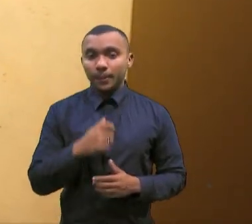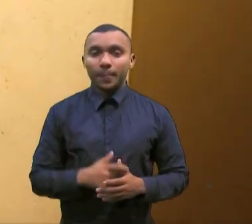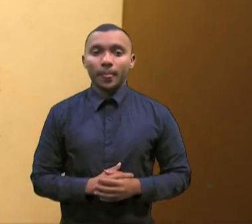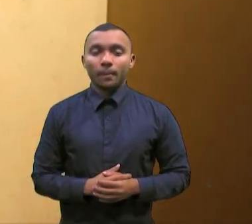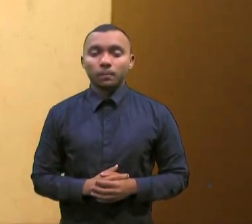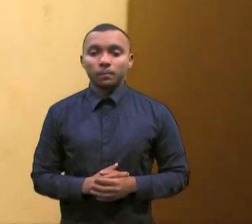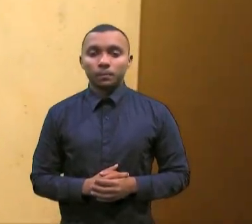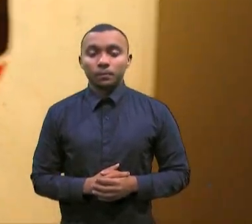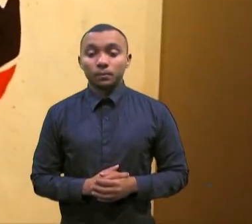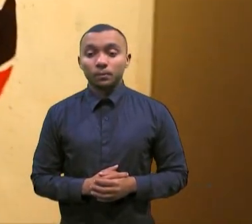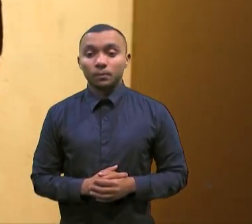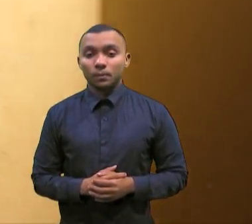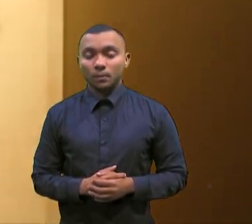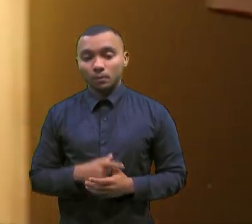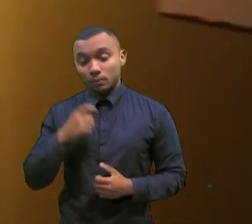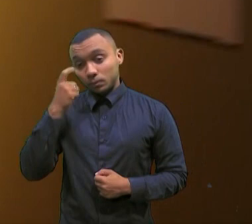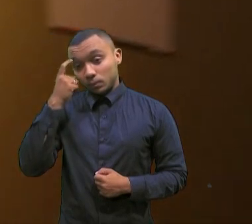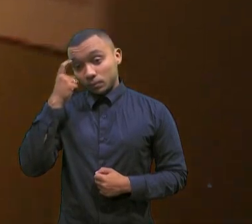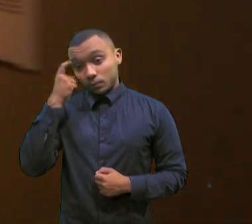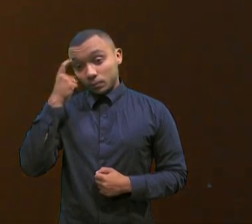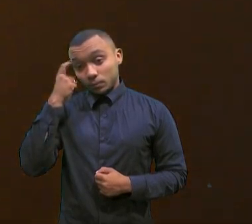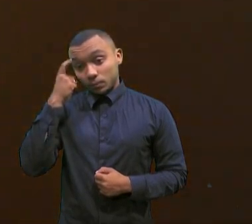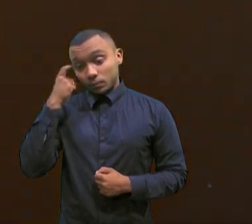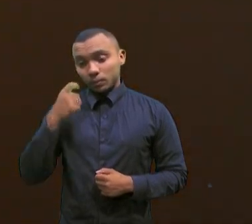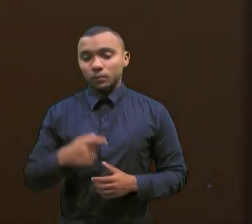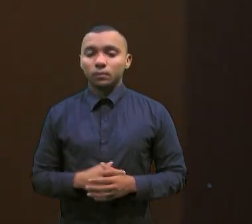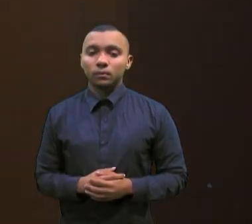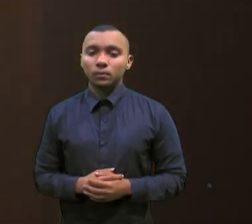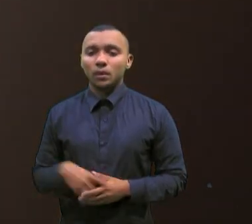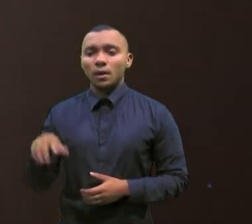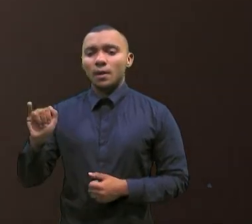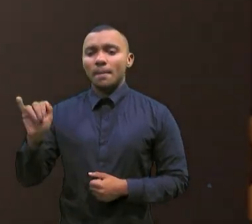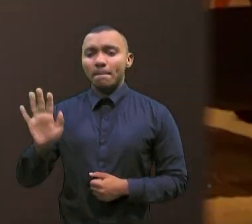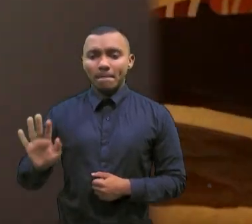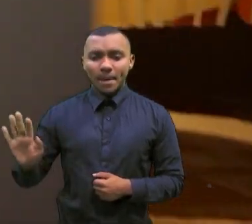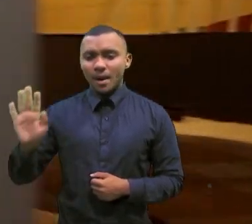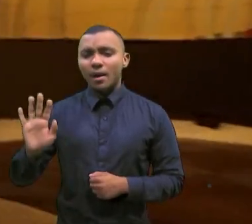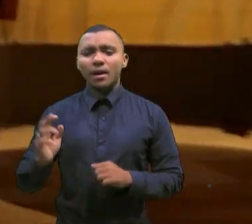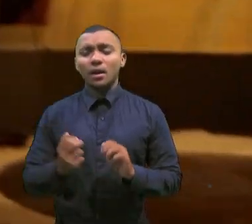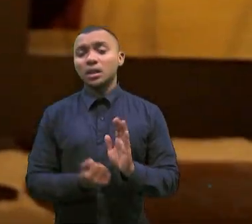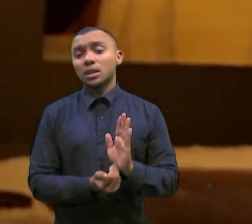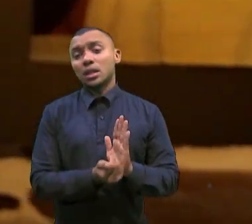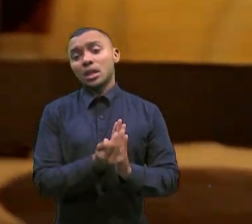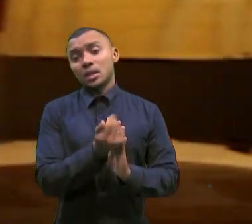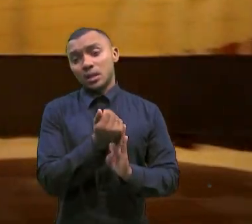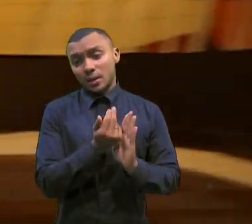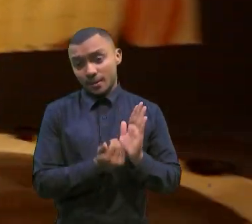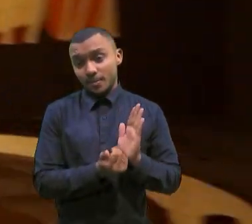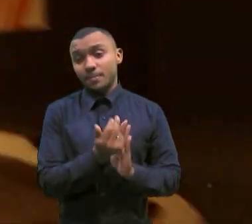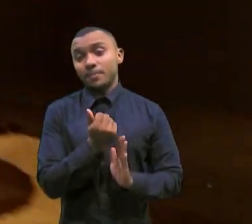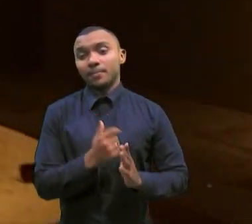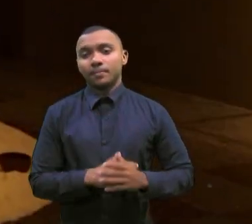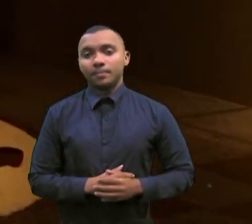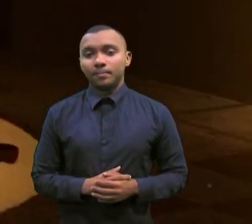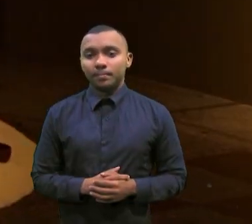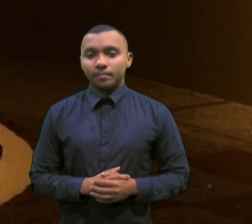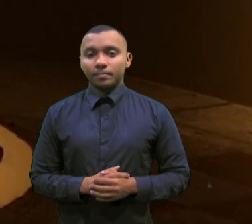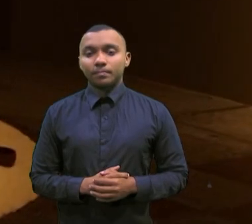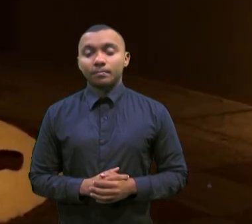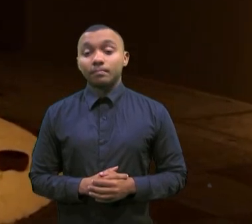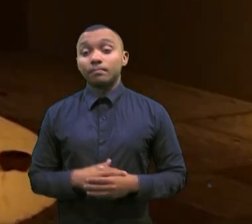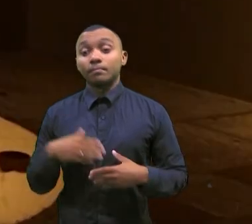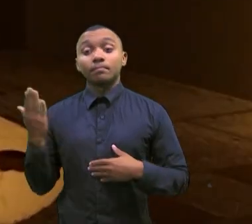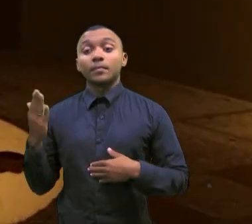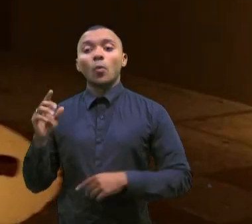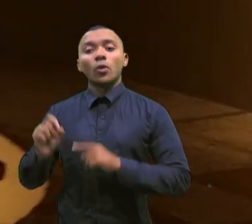nós temos telas, olha sobre telas, a gente tem desenhos. Aqui é o espaço, é o módulo do gênero. Me